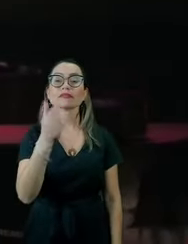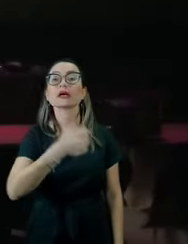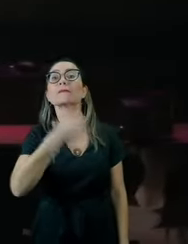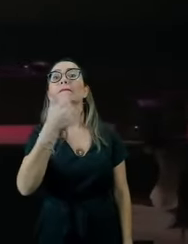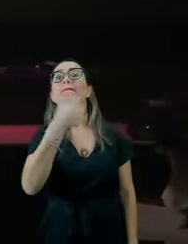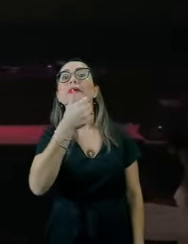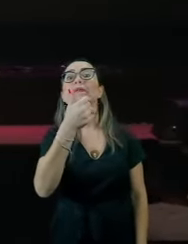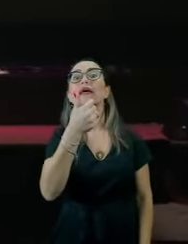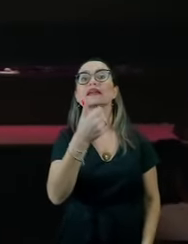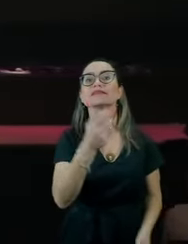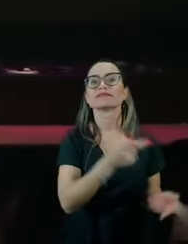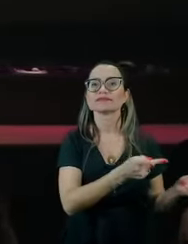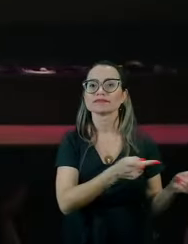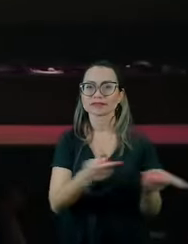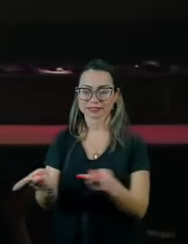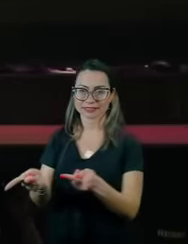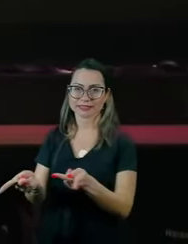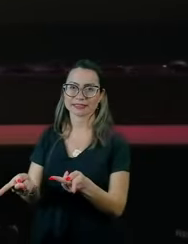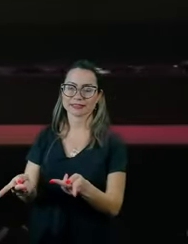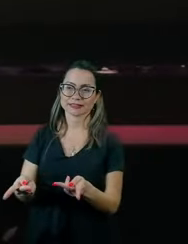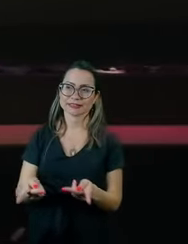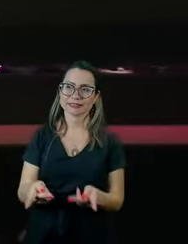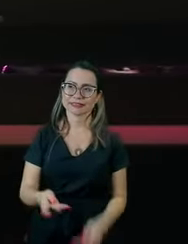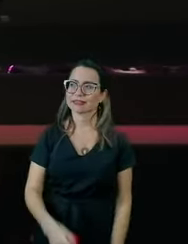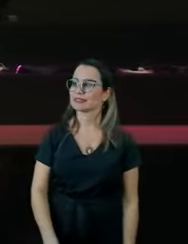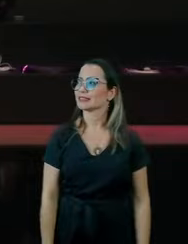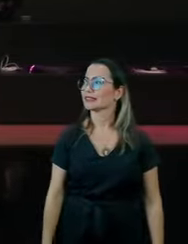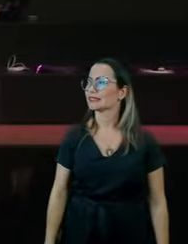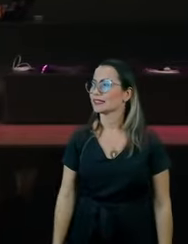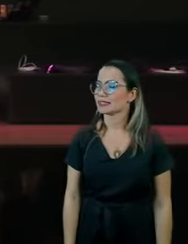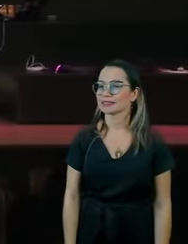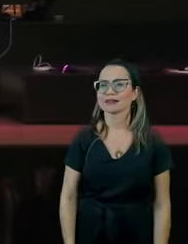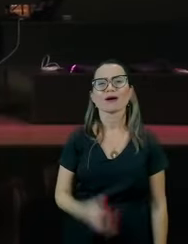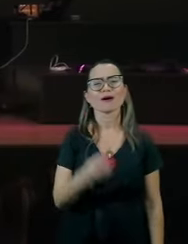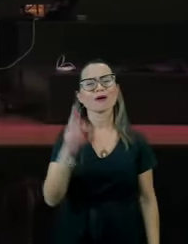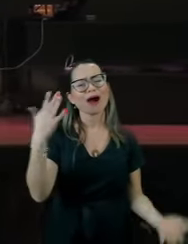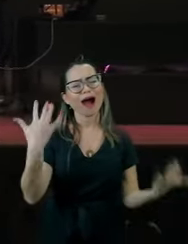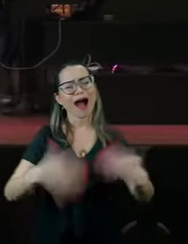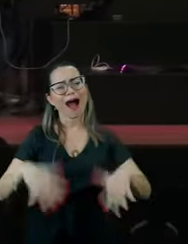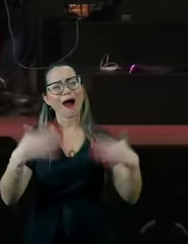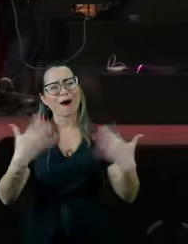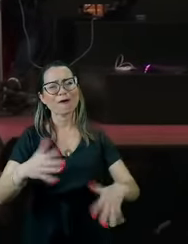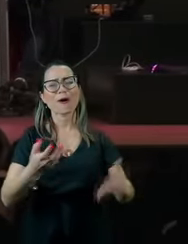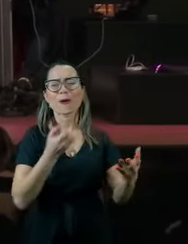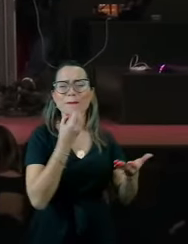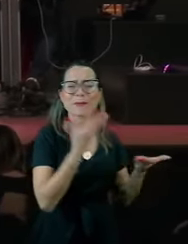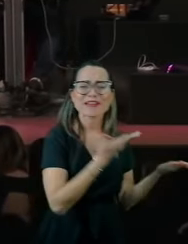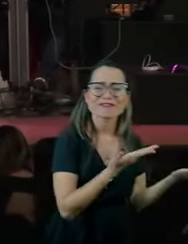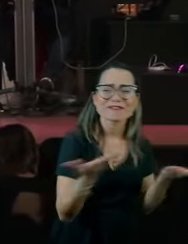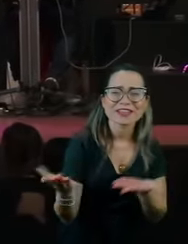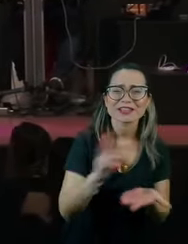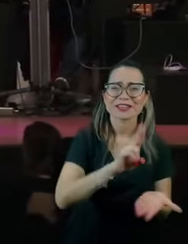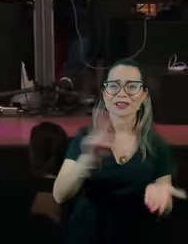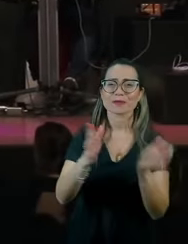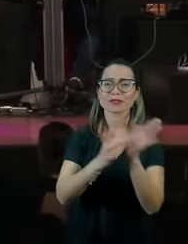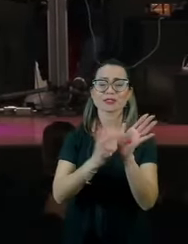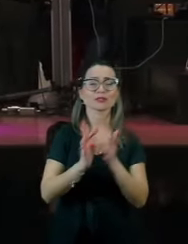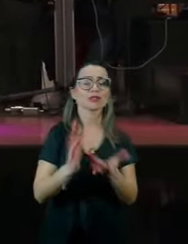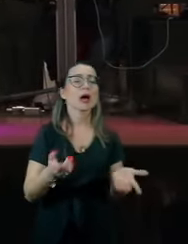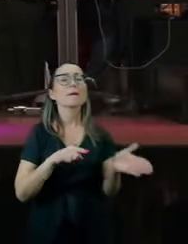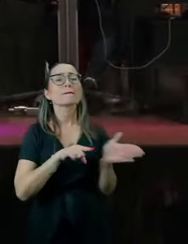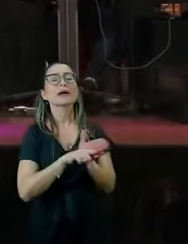é daqui, mas tá, né? Pode todo mundo. Gente, que galera. Seja bem-vinda em nome de Jesus. Vou fazer igual o Luiz Hermino. Onde é que você estava,